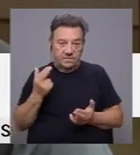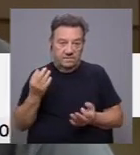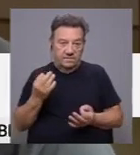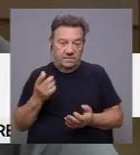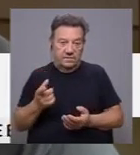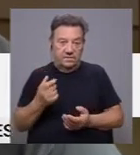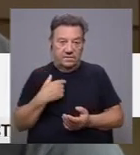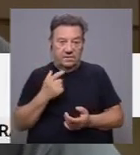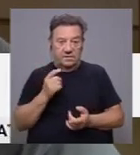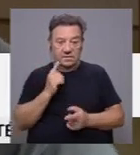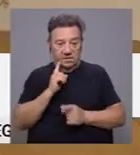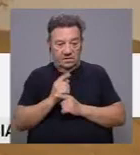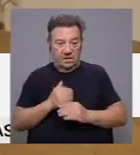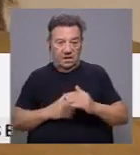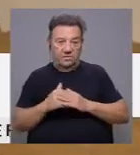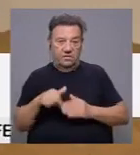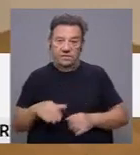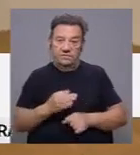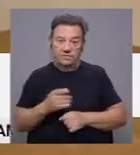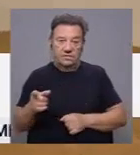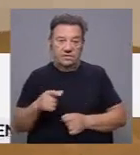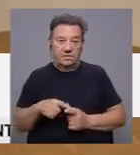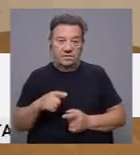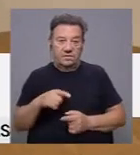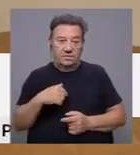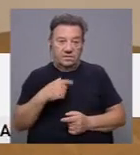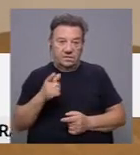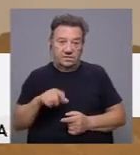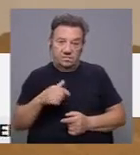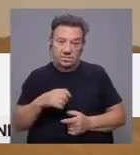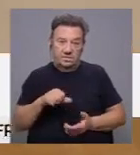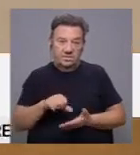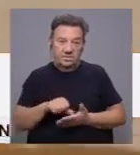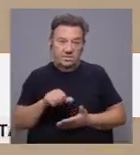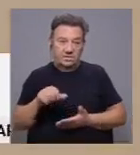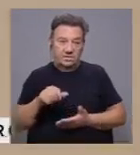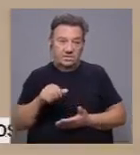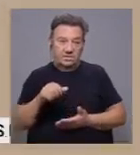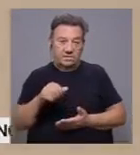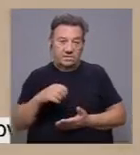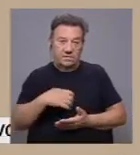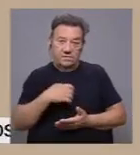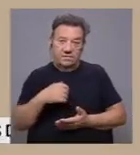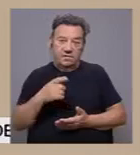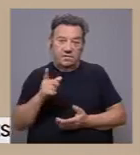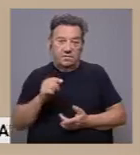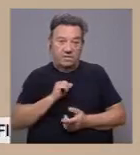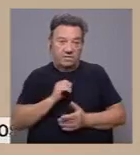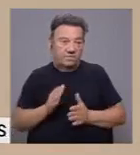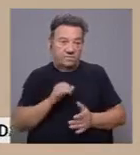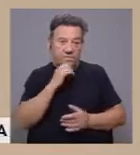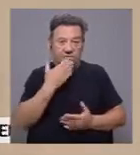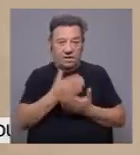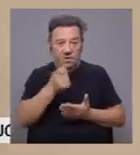obviamente, estar à altura deste festival. Ela é o centro e é o motivo disto tudo. É a nossa forma também de prestar homenagem à Ana